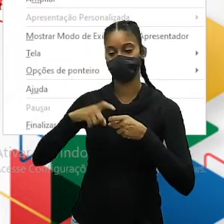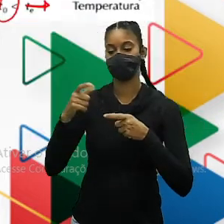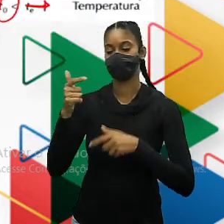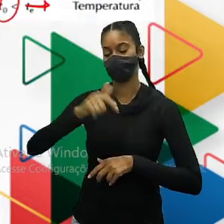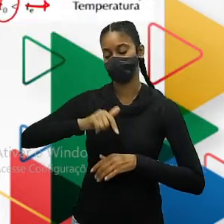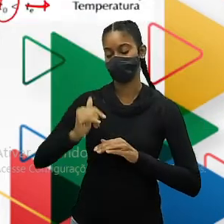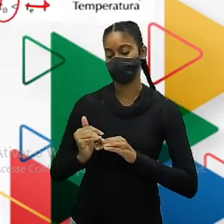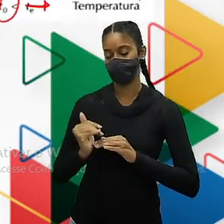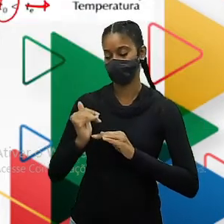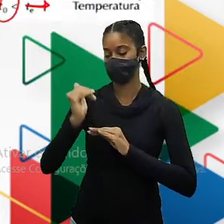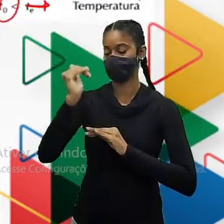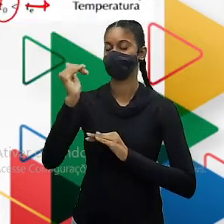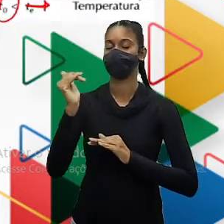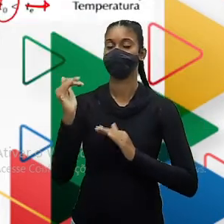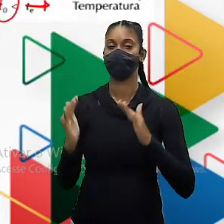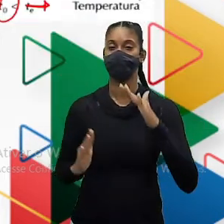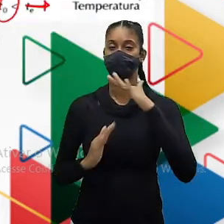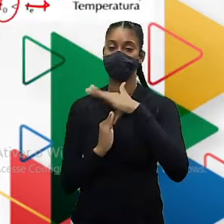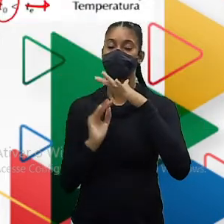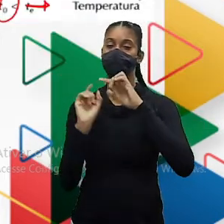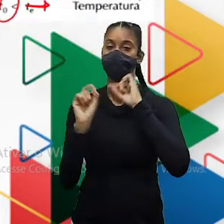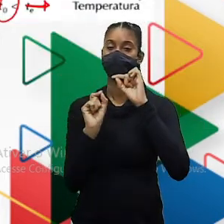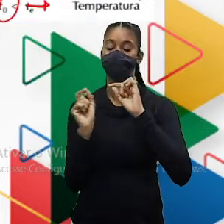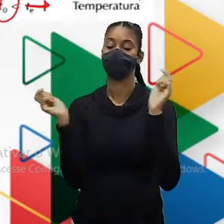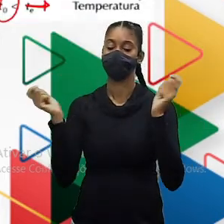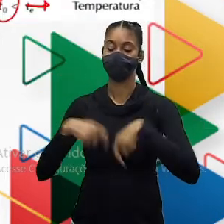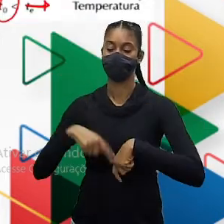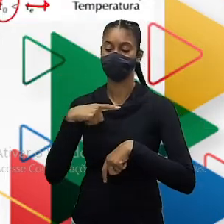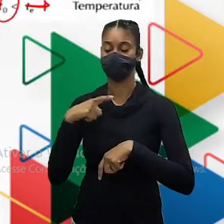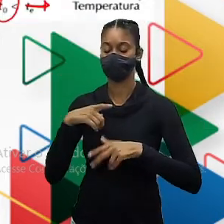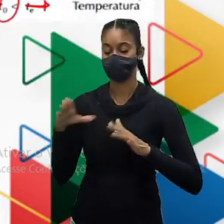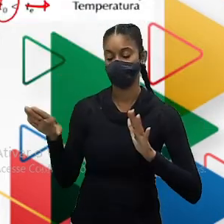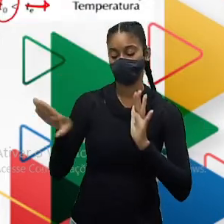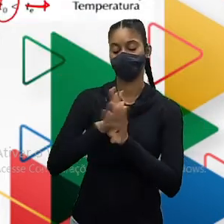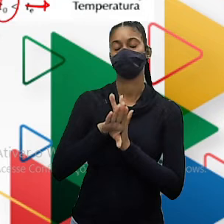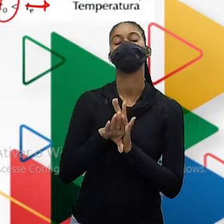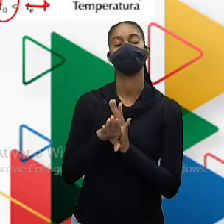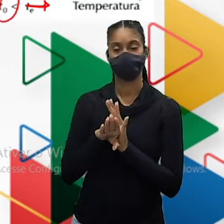subir até que nós tenhamos atingido